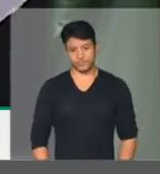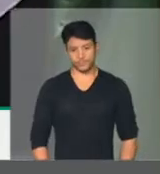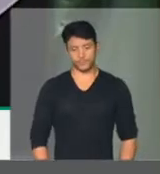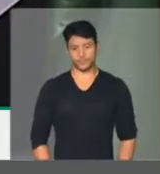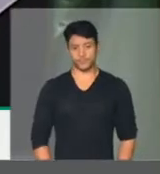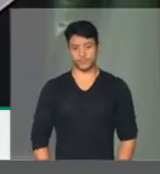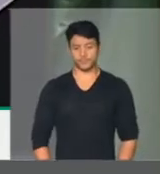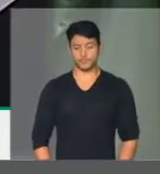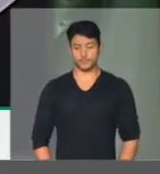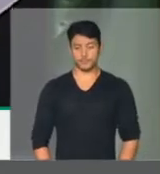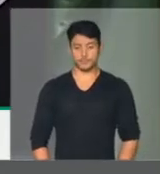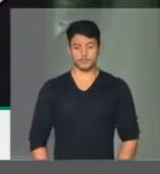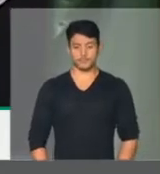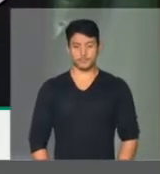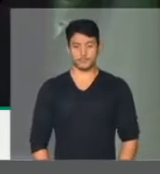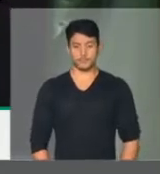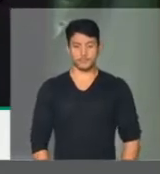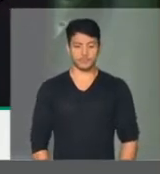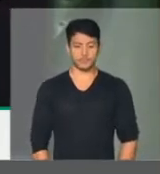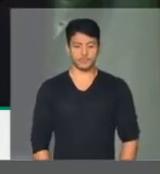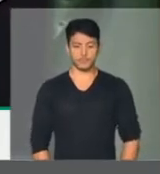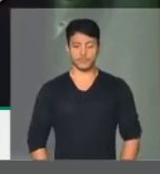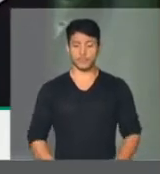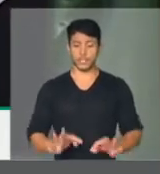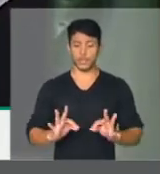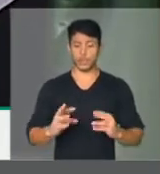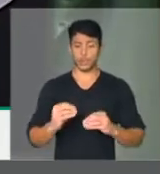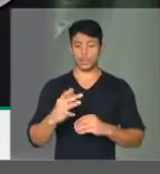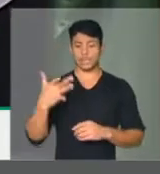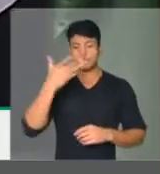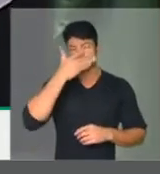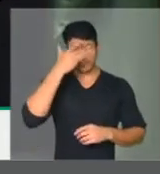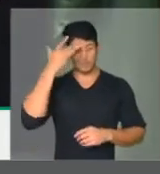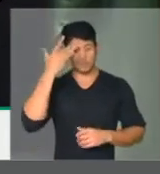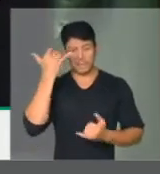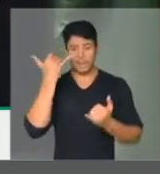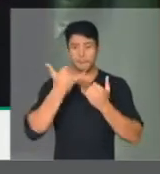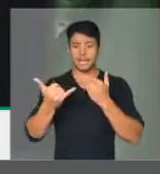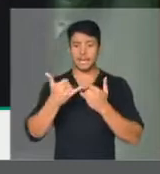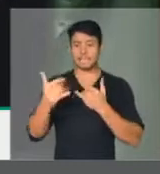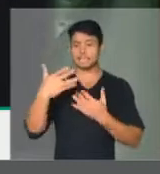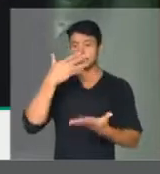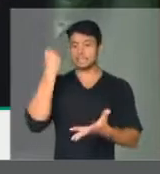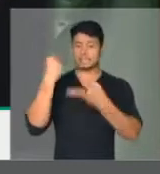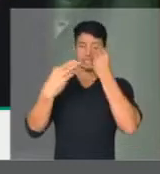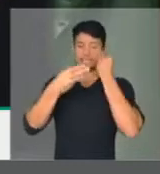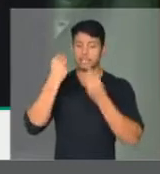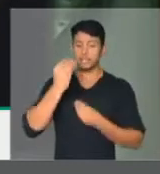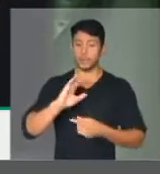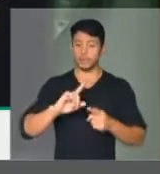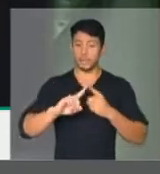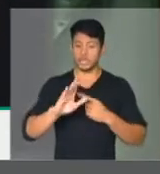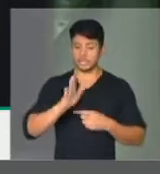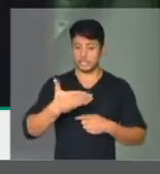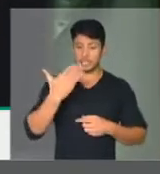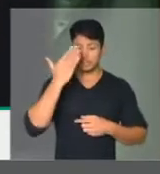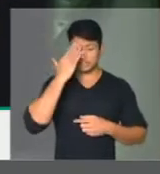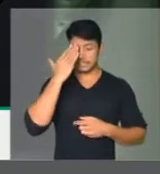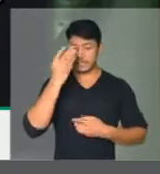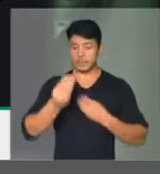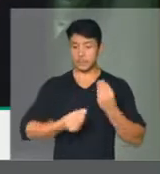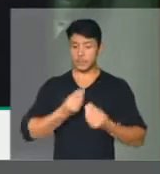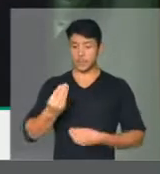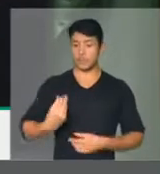Os esquecidos de todo gênero, que moram e vivem em lugares remotos, que